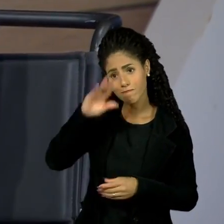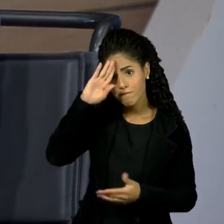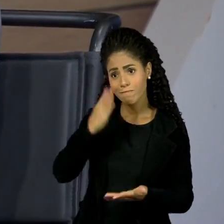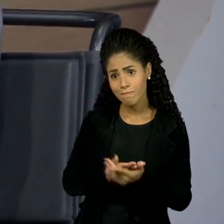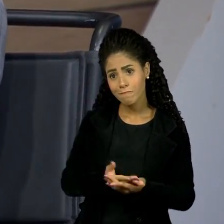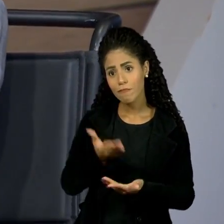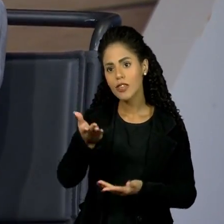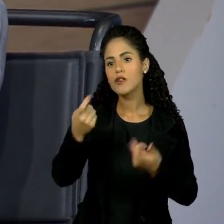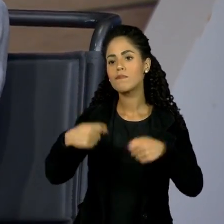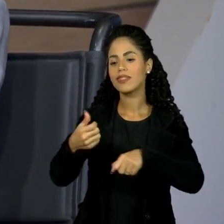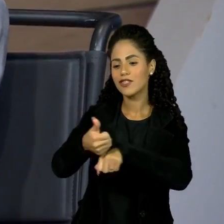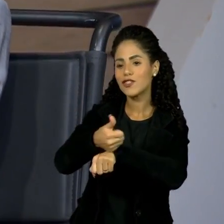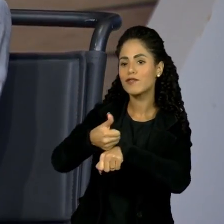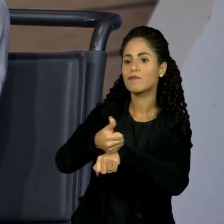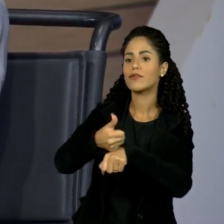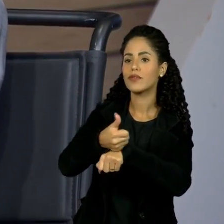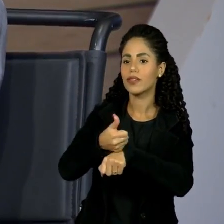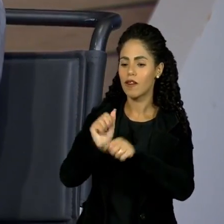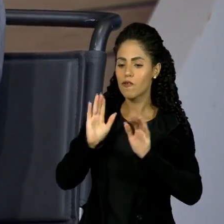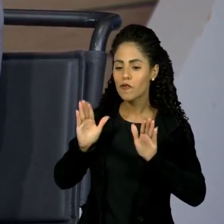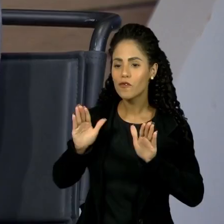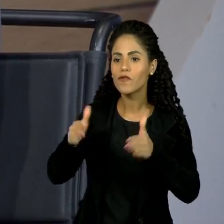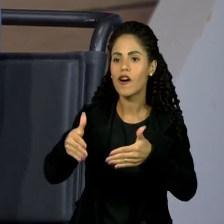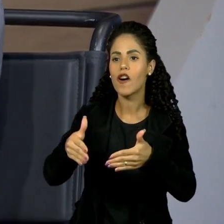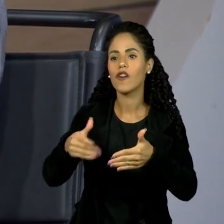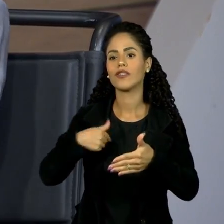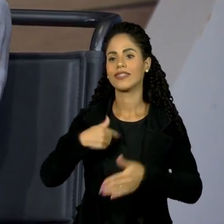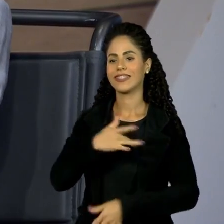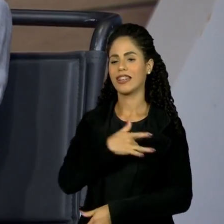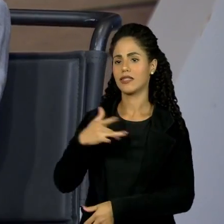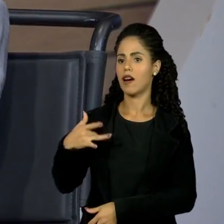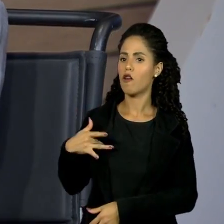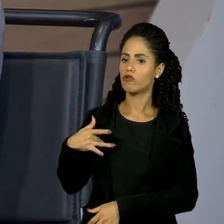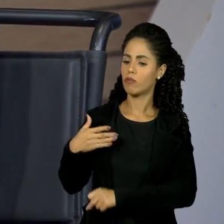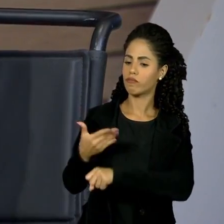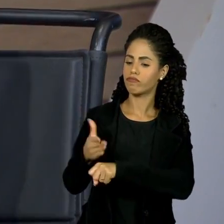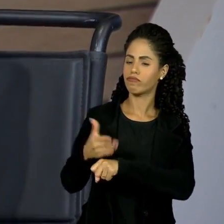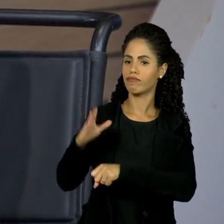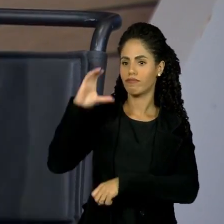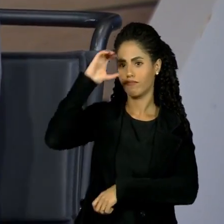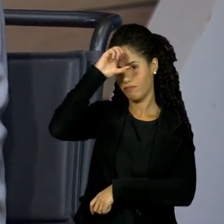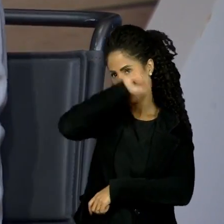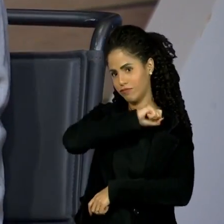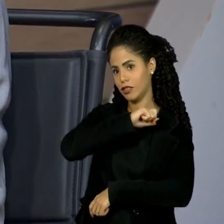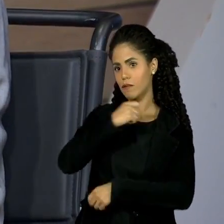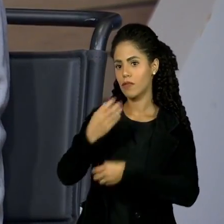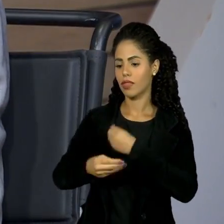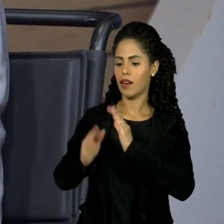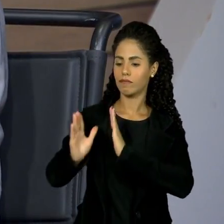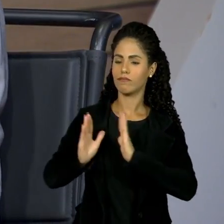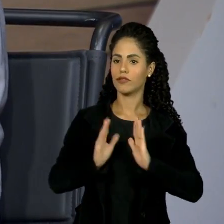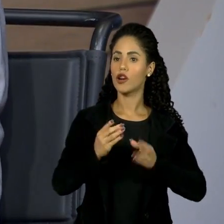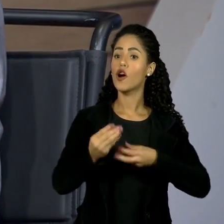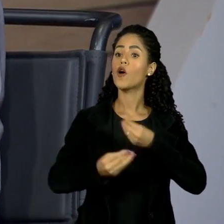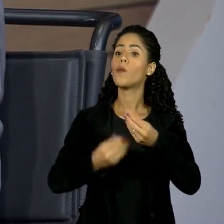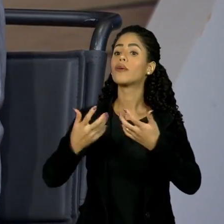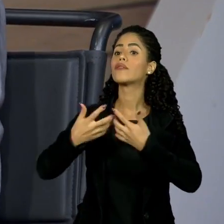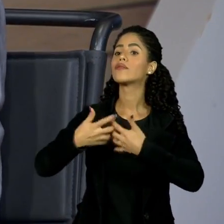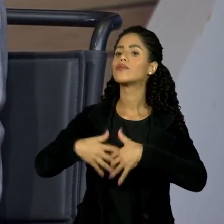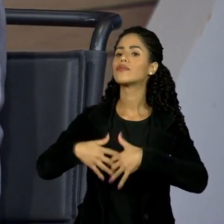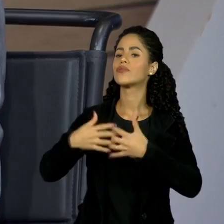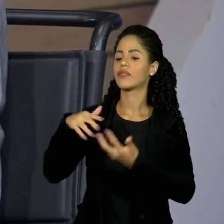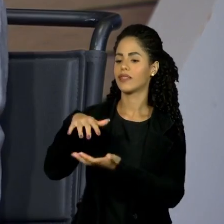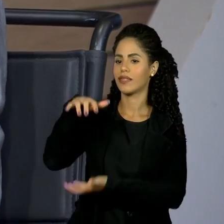precisa de profissionais da saúde bem treinados para entender melhor o processo do envelhecimento.